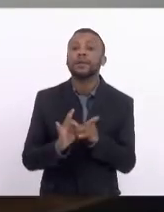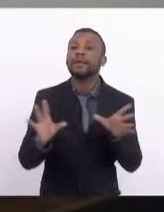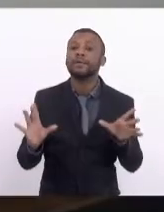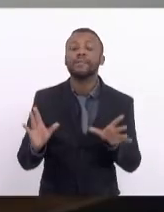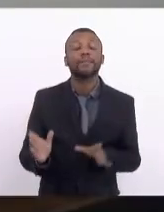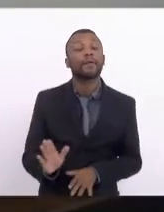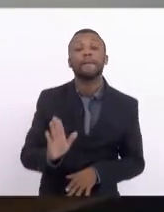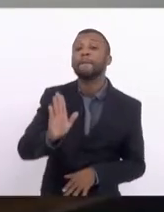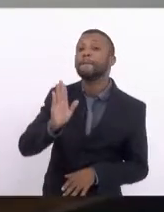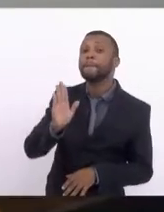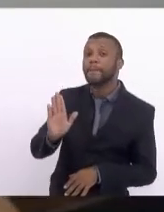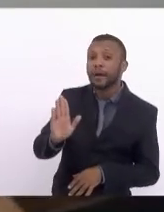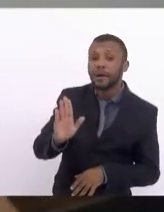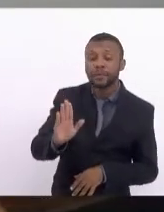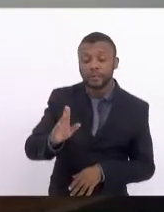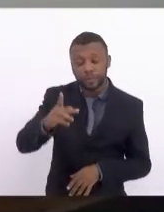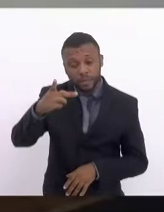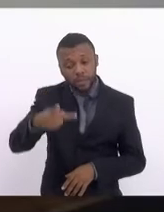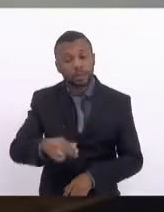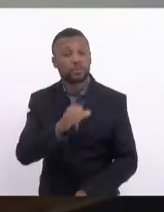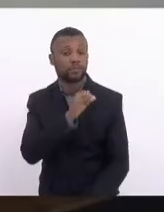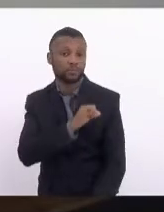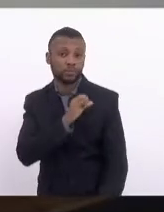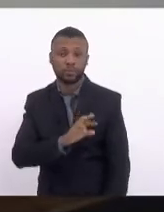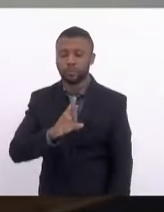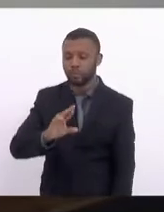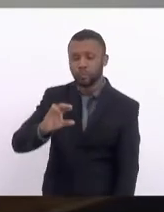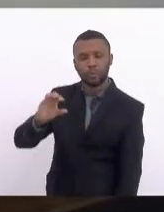Entretanto, o Estado do Rio de Janeiro